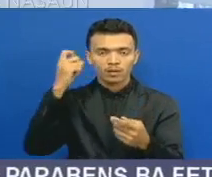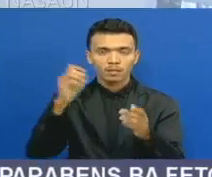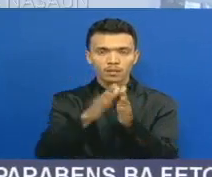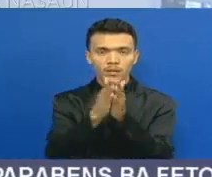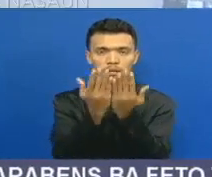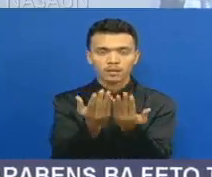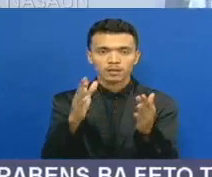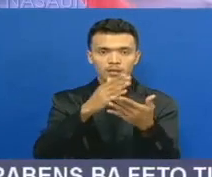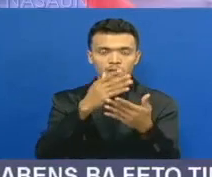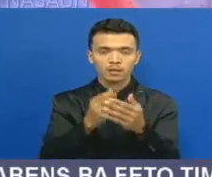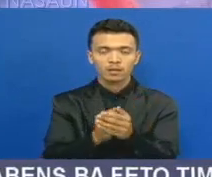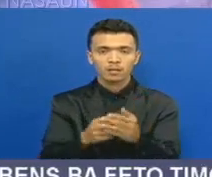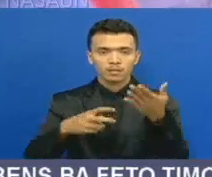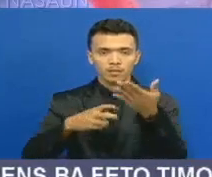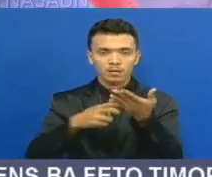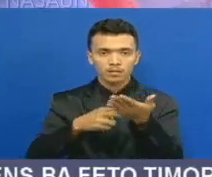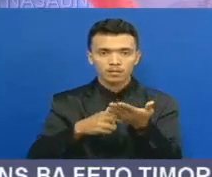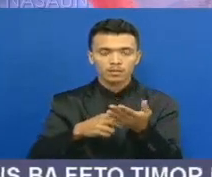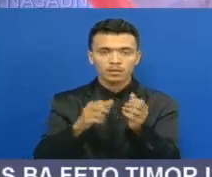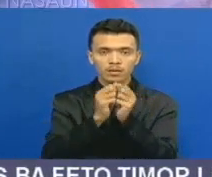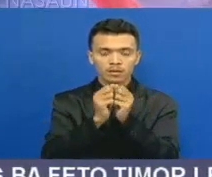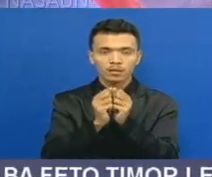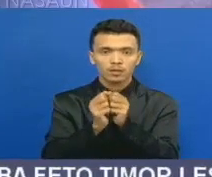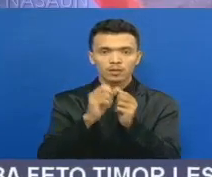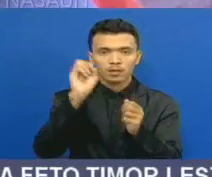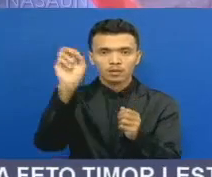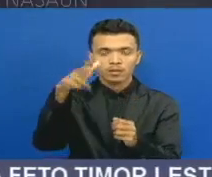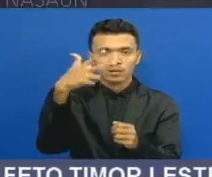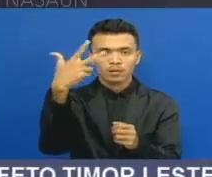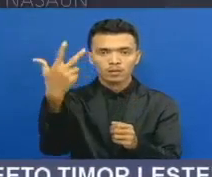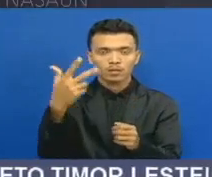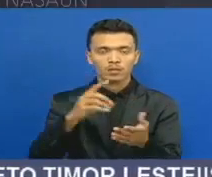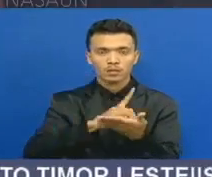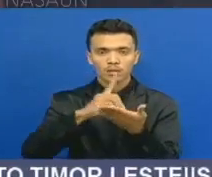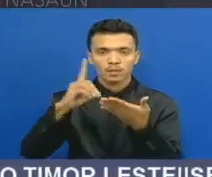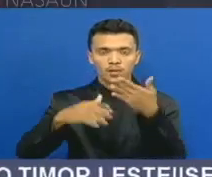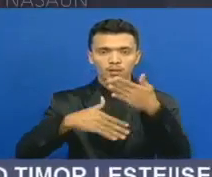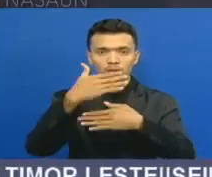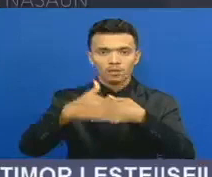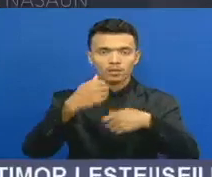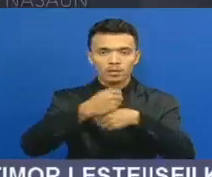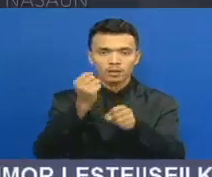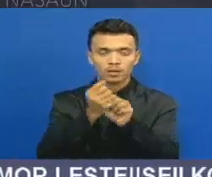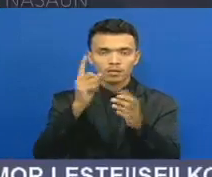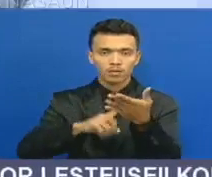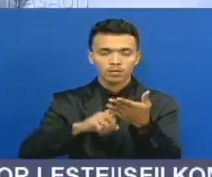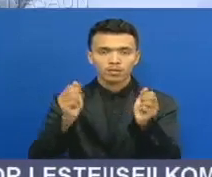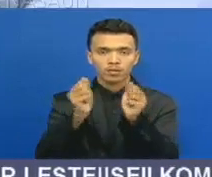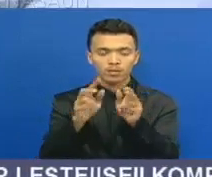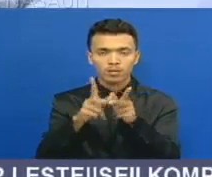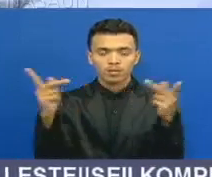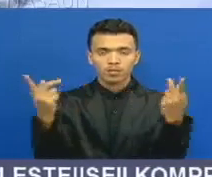caderneta passaporte dólar americano Sanuro Recintolo. Nihateten, semana o encerralo discussão com a companhia Sales